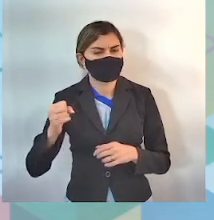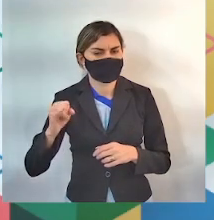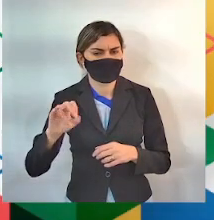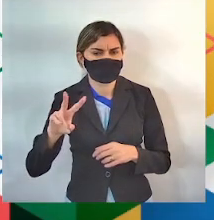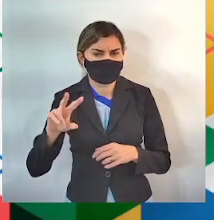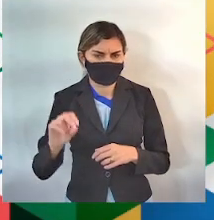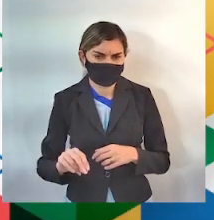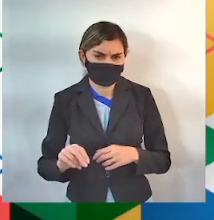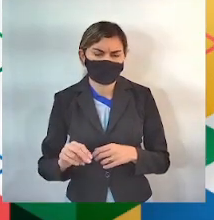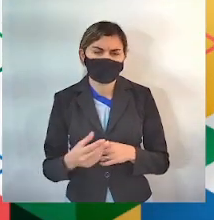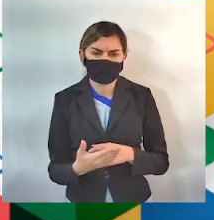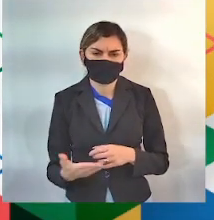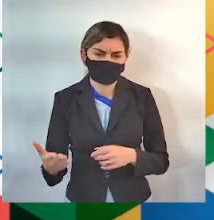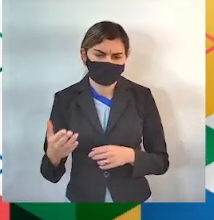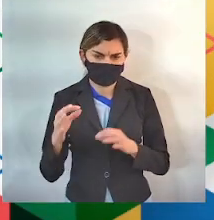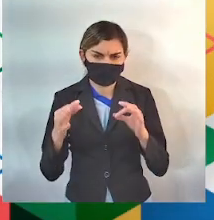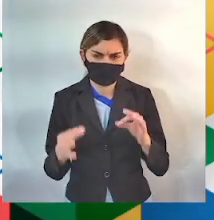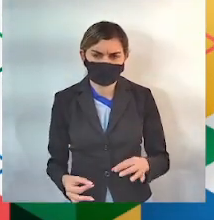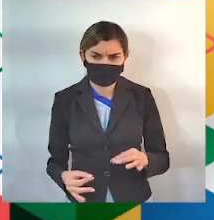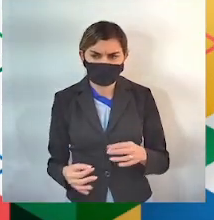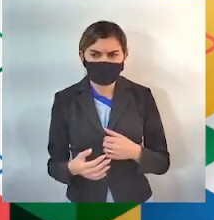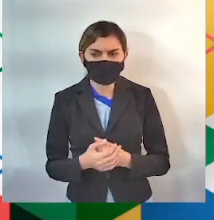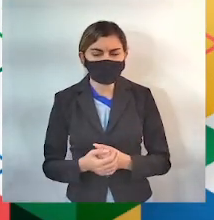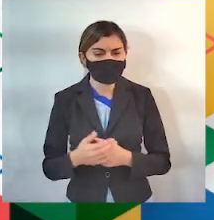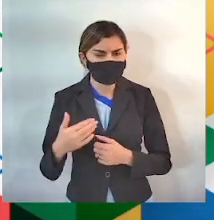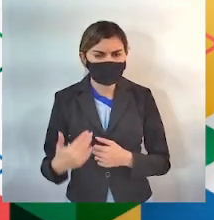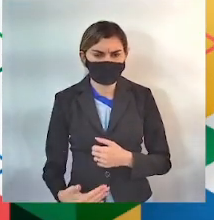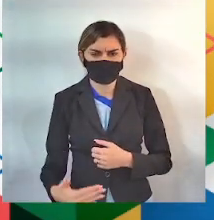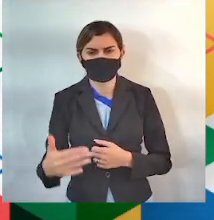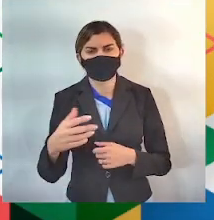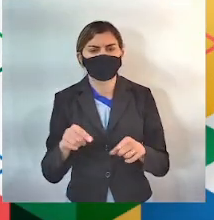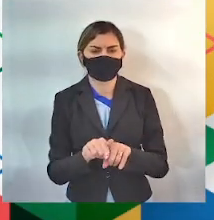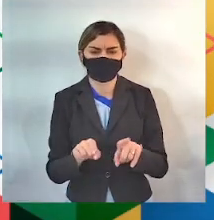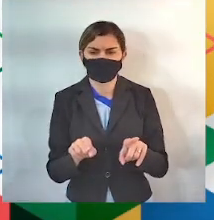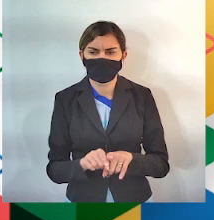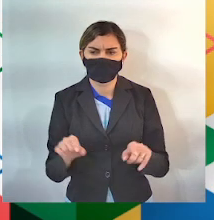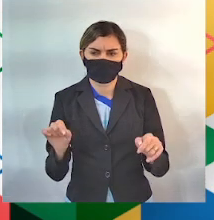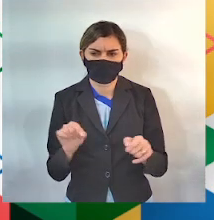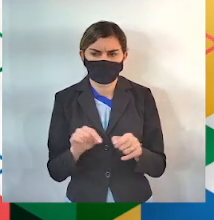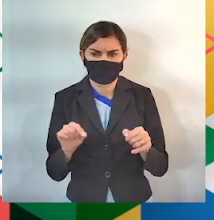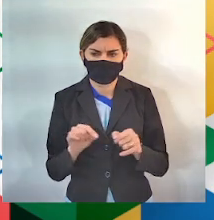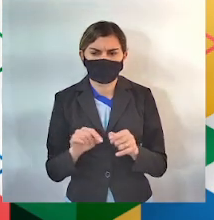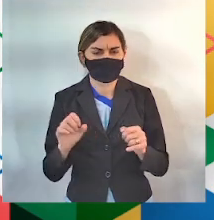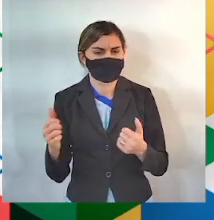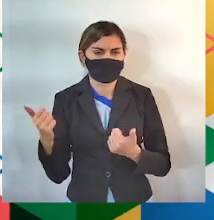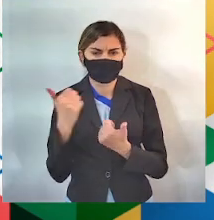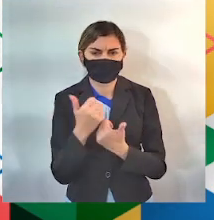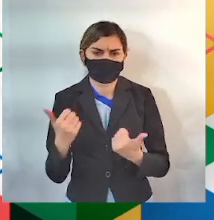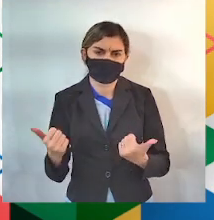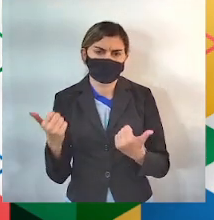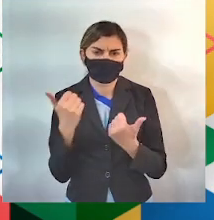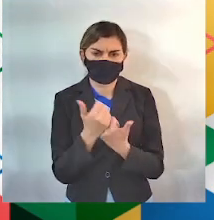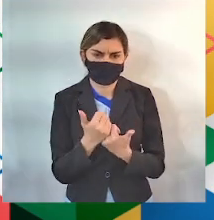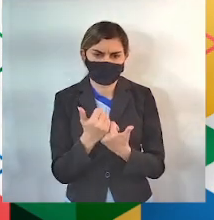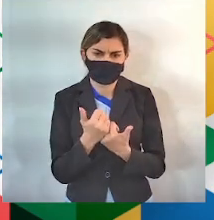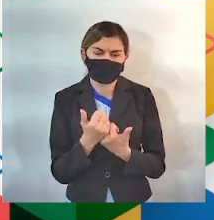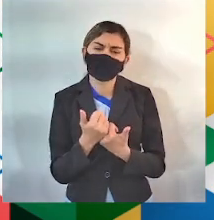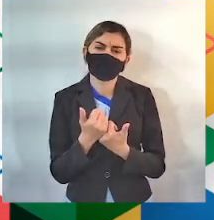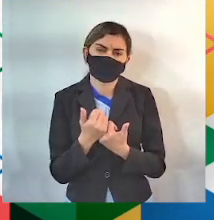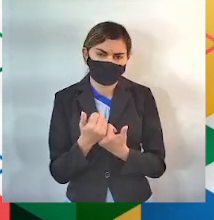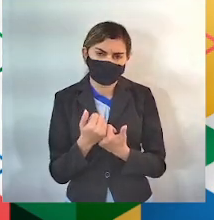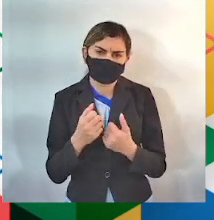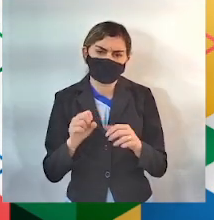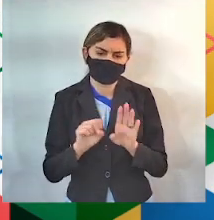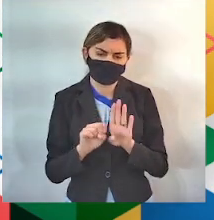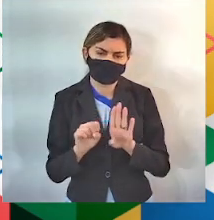pronouns, certo? Vai ali também fazer a questão substitutiva do substantivo